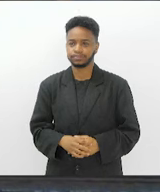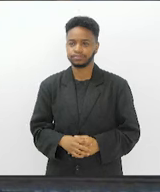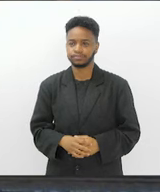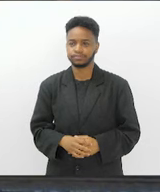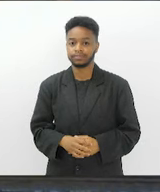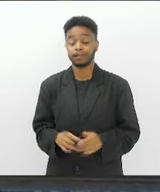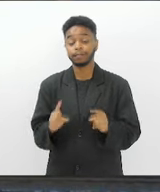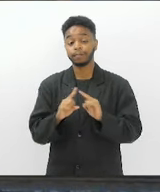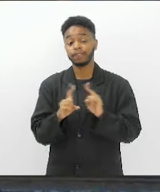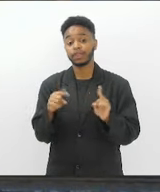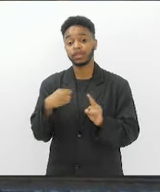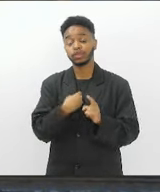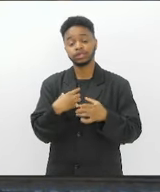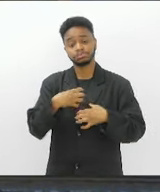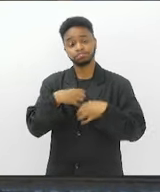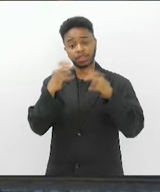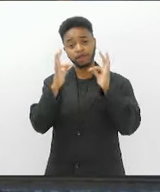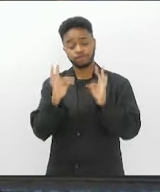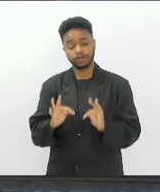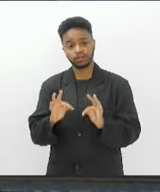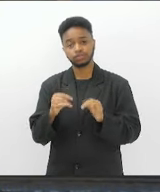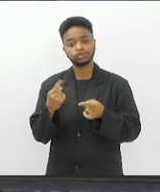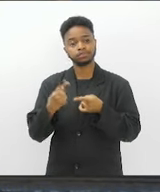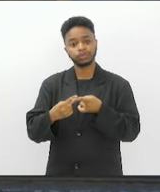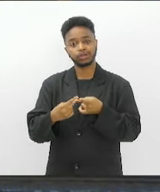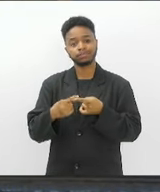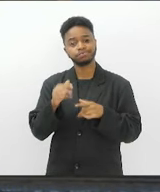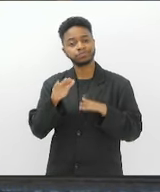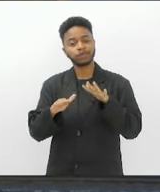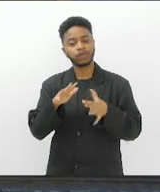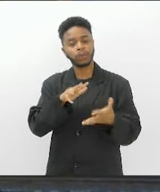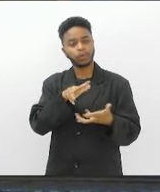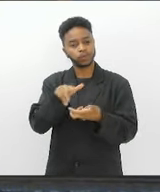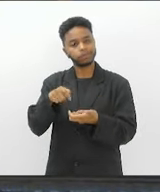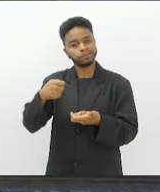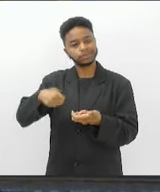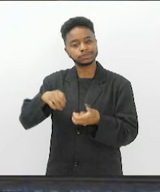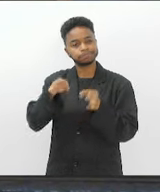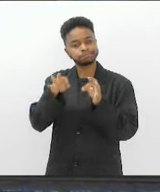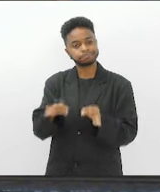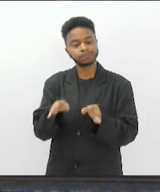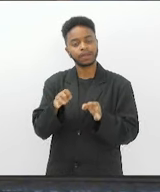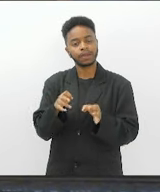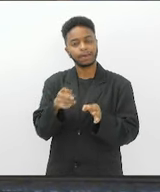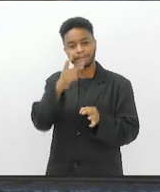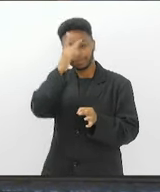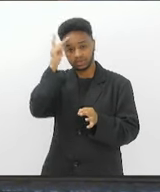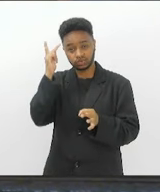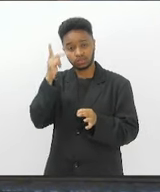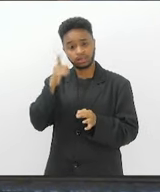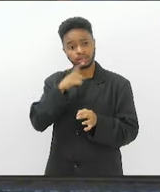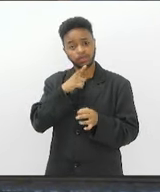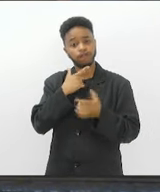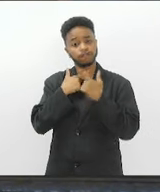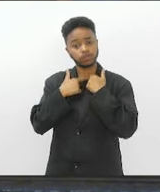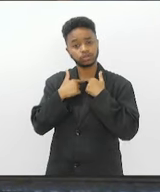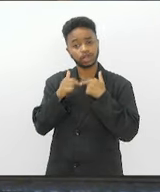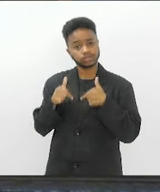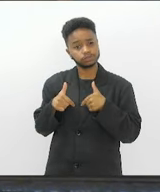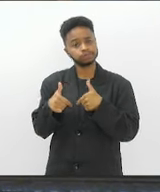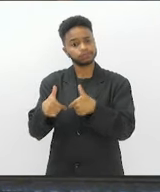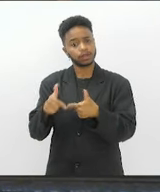Mas a gente fica feliz porque talvez o mundo precise mais de pessoas dispostas a comprar as